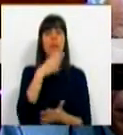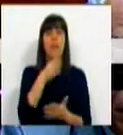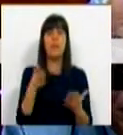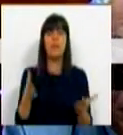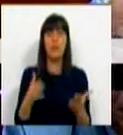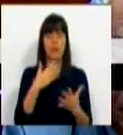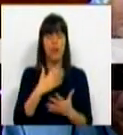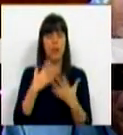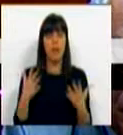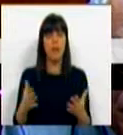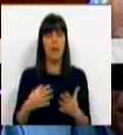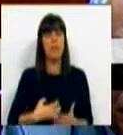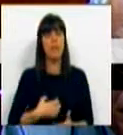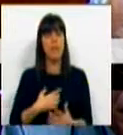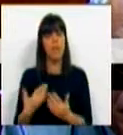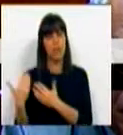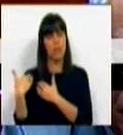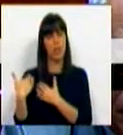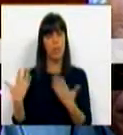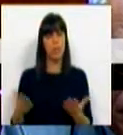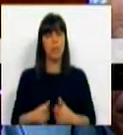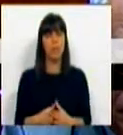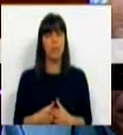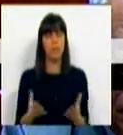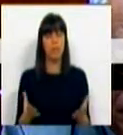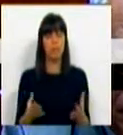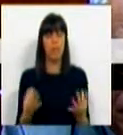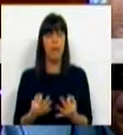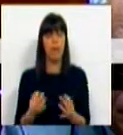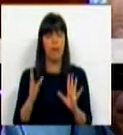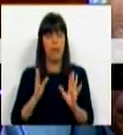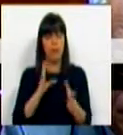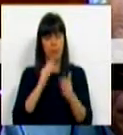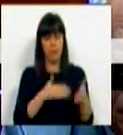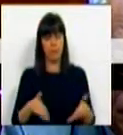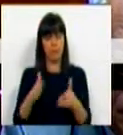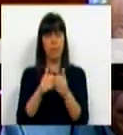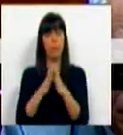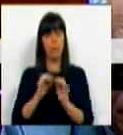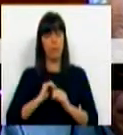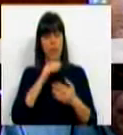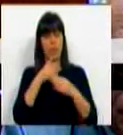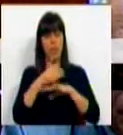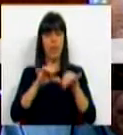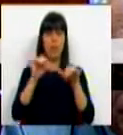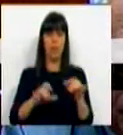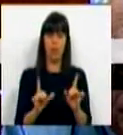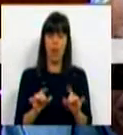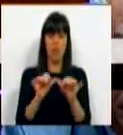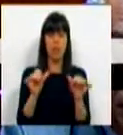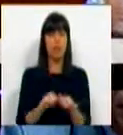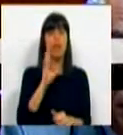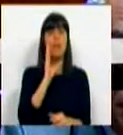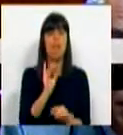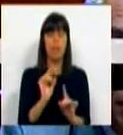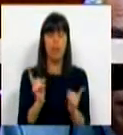com enorme sentido de responsabilidade, que, aliás, deve nortear toda a nossa intervenção sobre o sistema